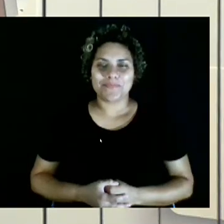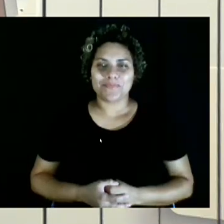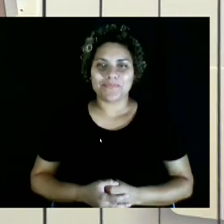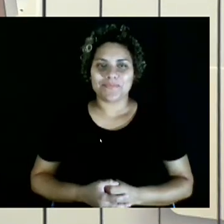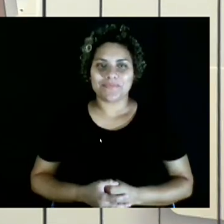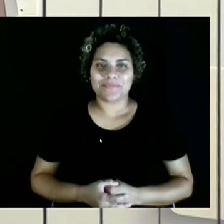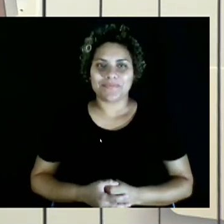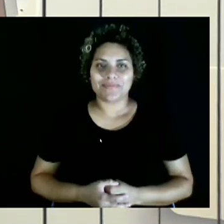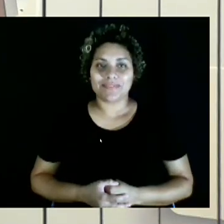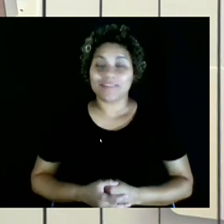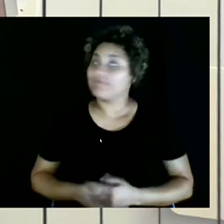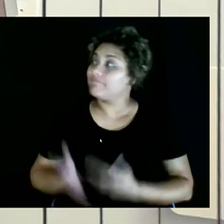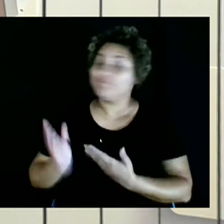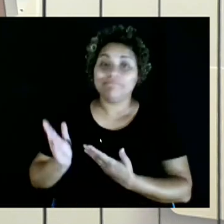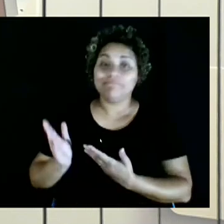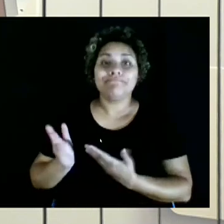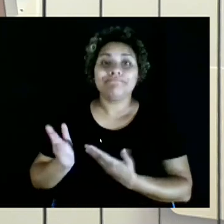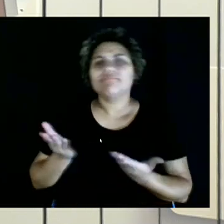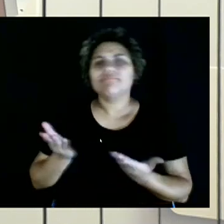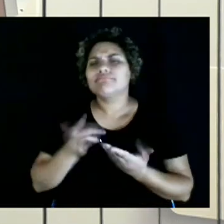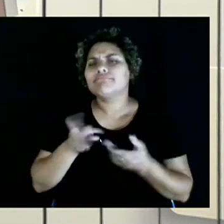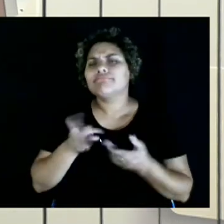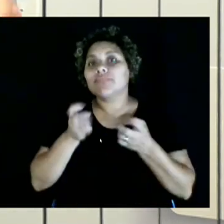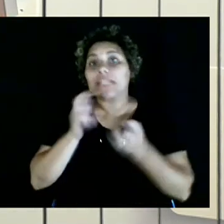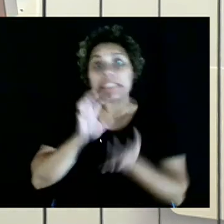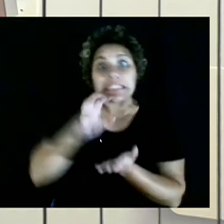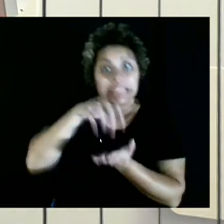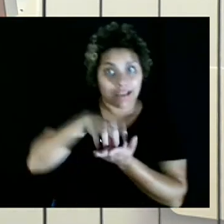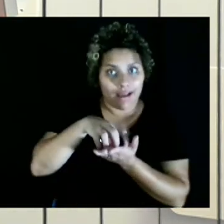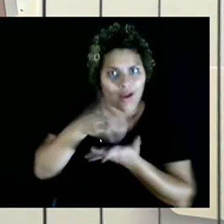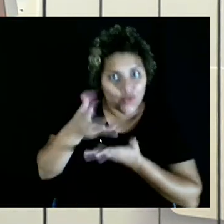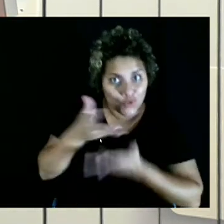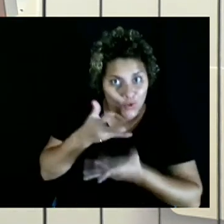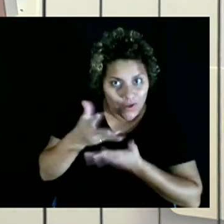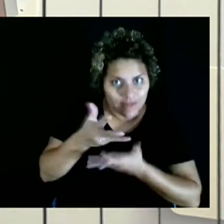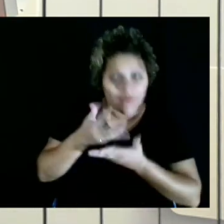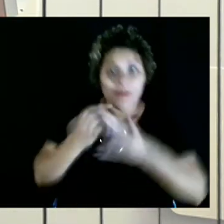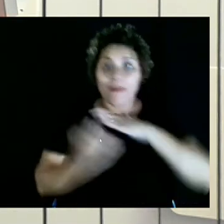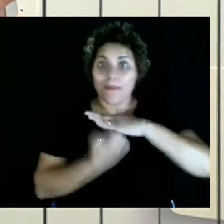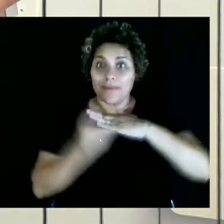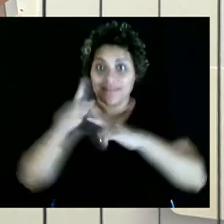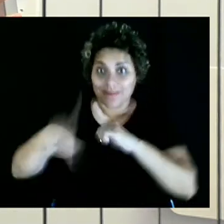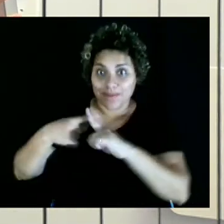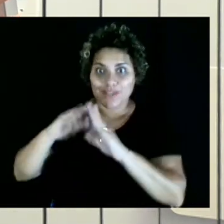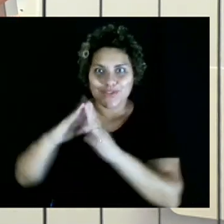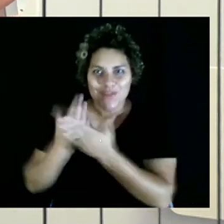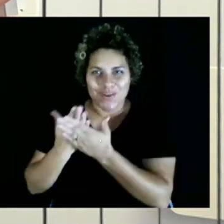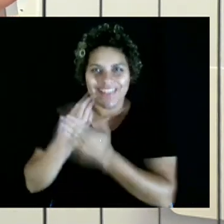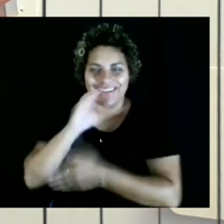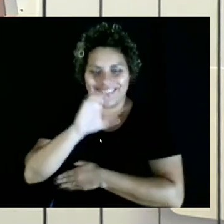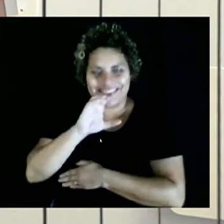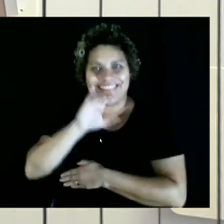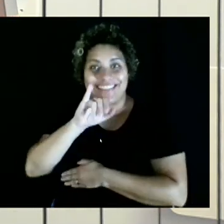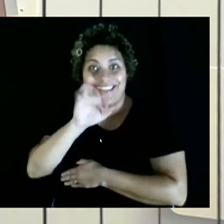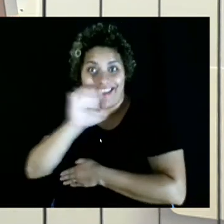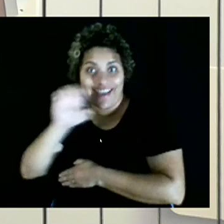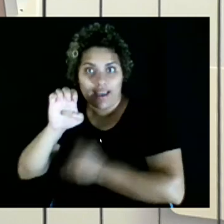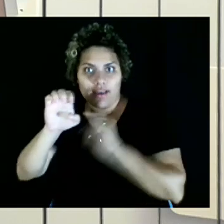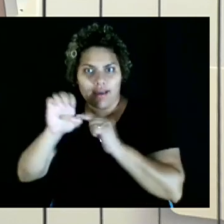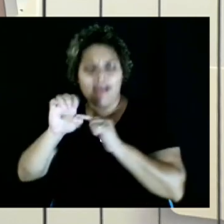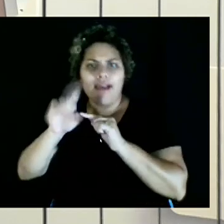E olha só, o Centro de Integração Empresa-Escola, o CIEE, que é a maior ONG, de Inclusão Social